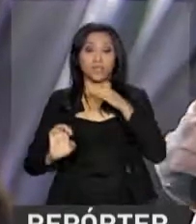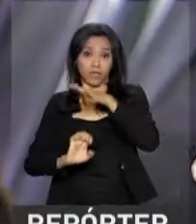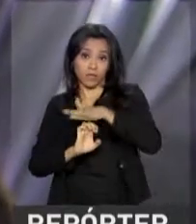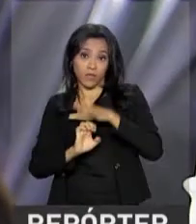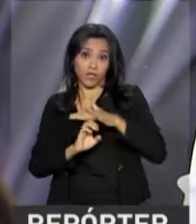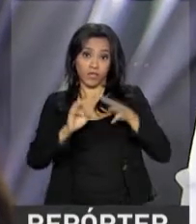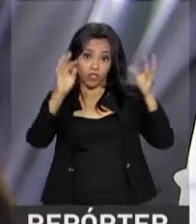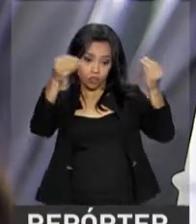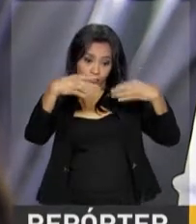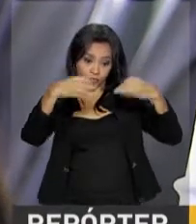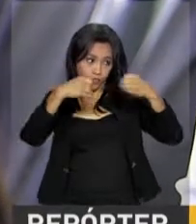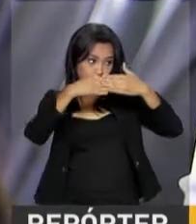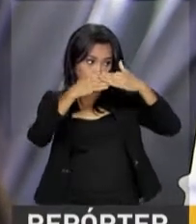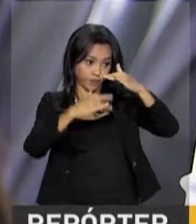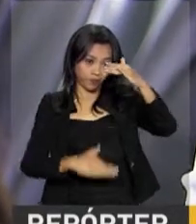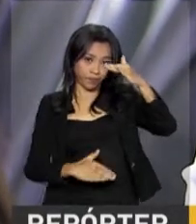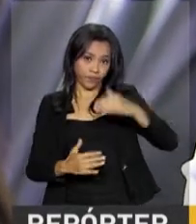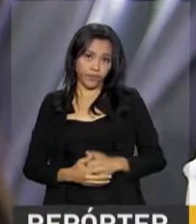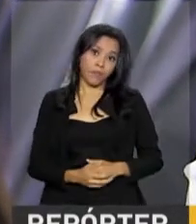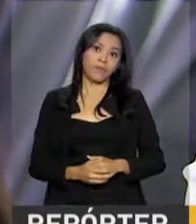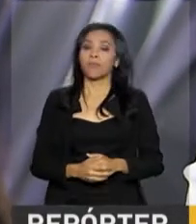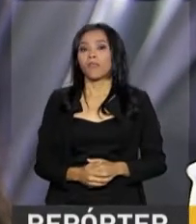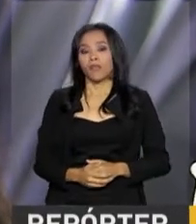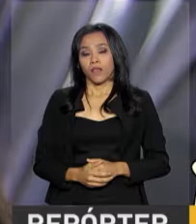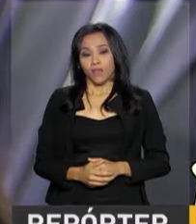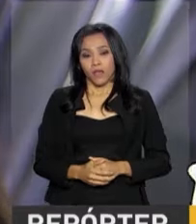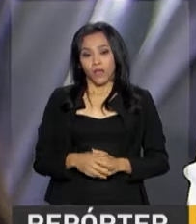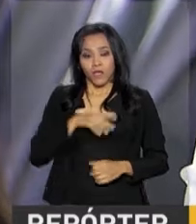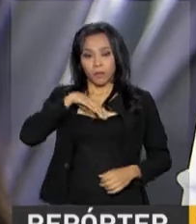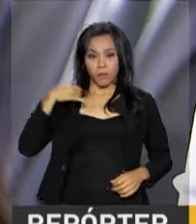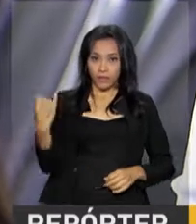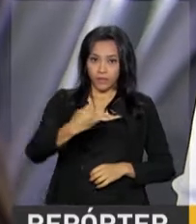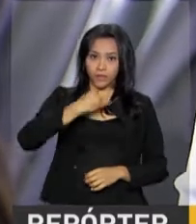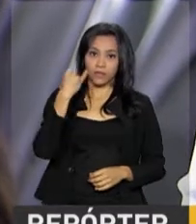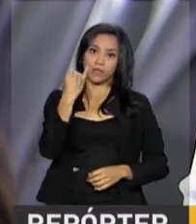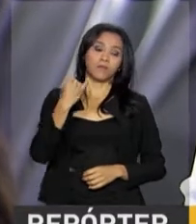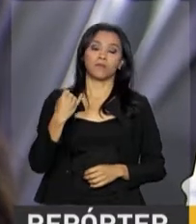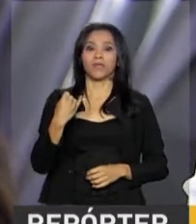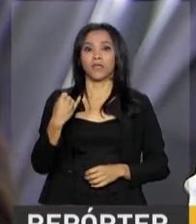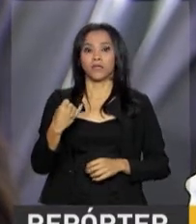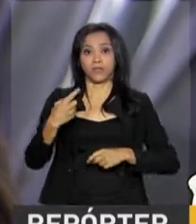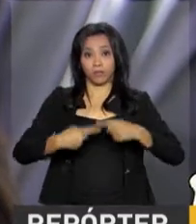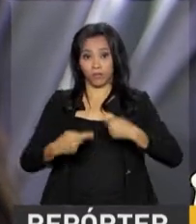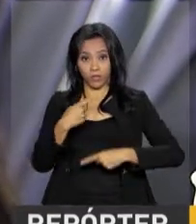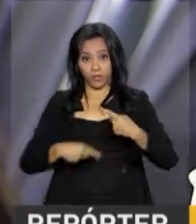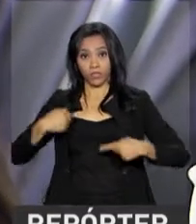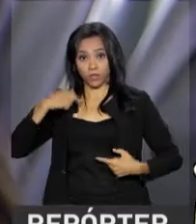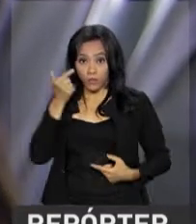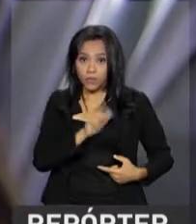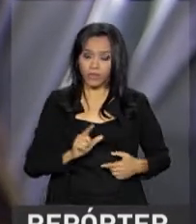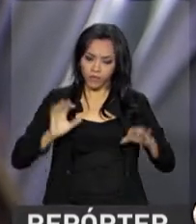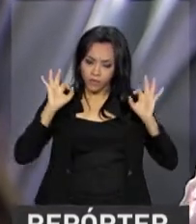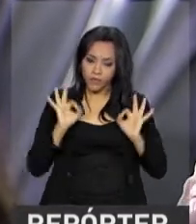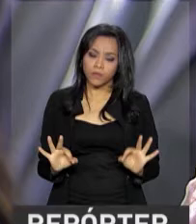A interface dentro de mesmo setor é de suma importância para que as políticas possam se tornar efetivas